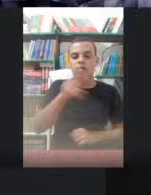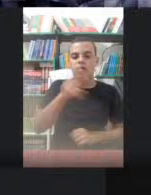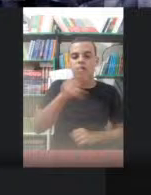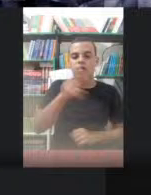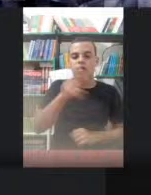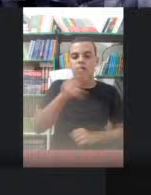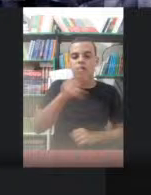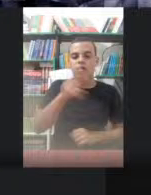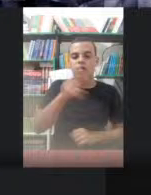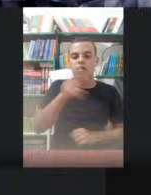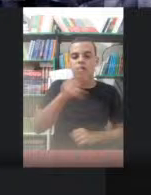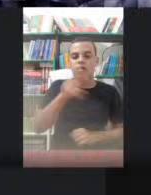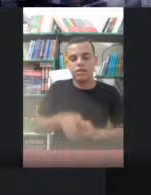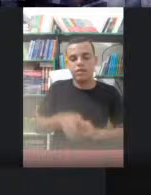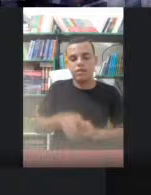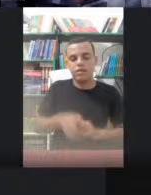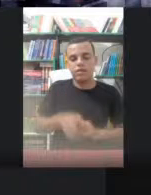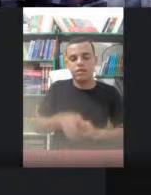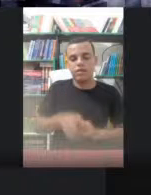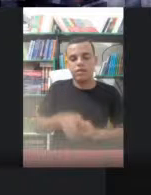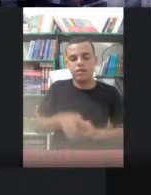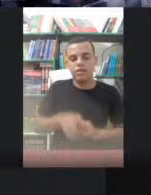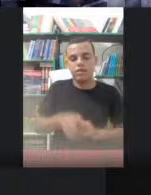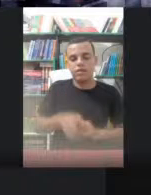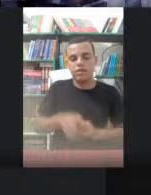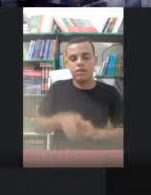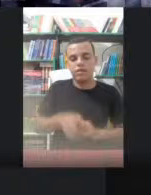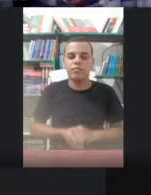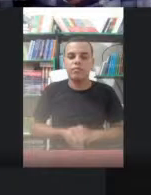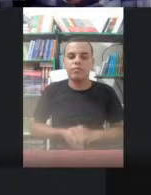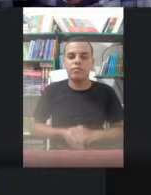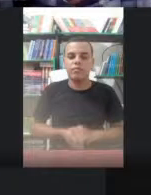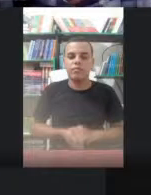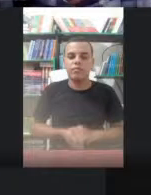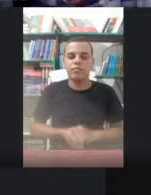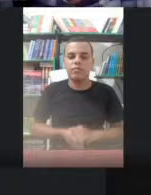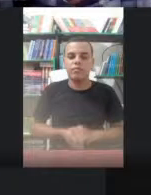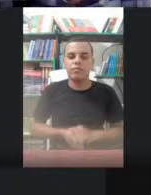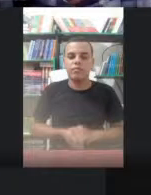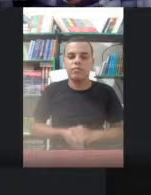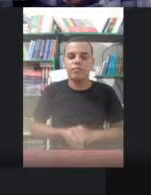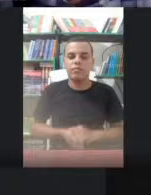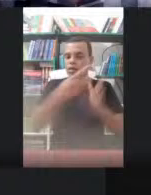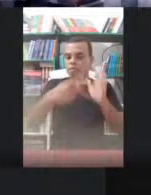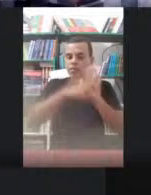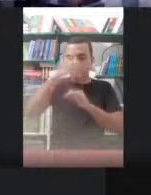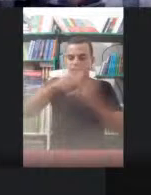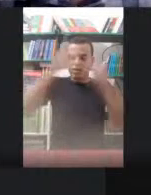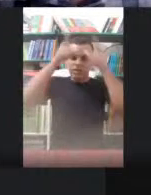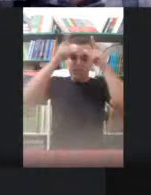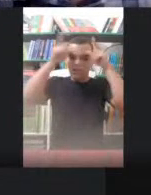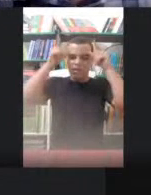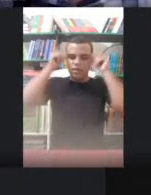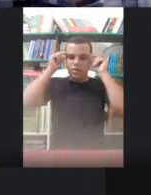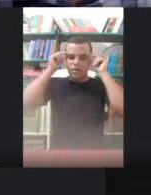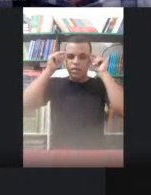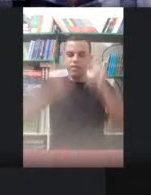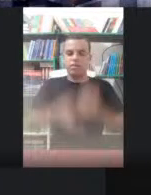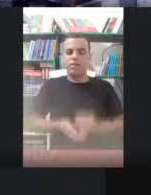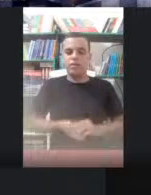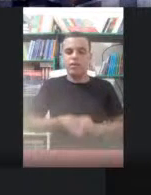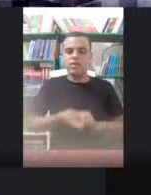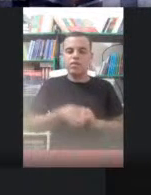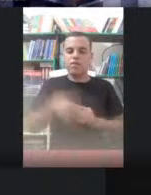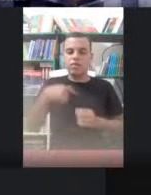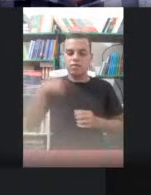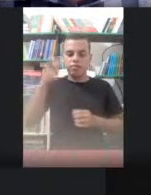exitoso mesmo, né. O trabalho surgiu da própria enfermeira da equipe, com interesse de